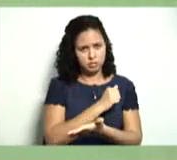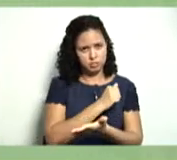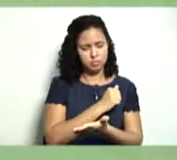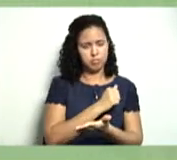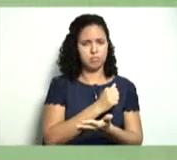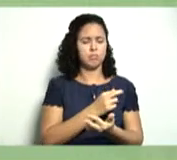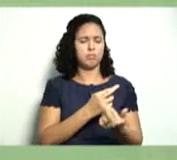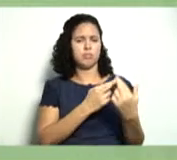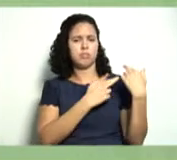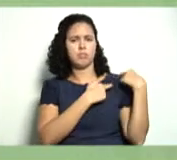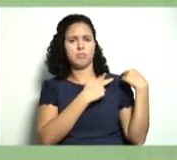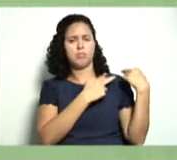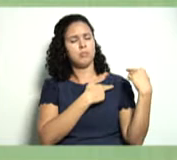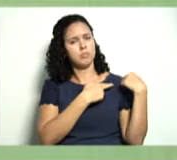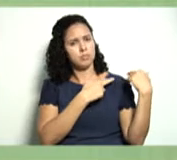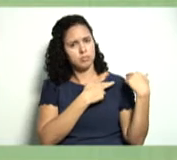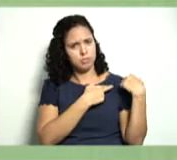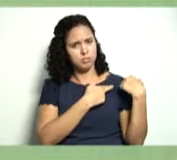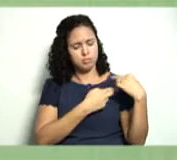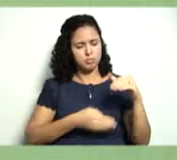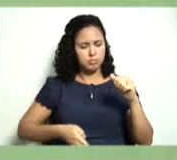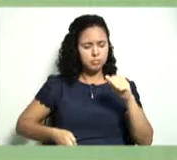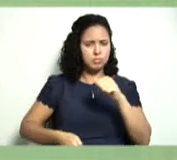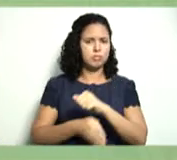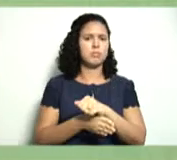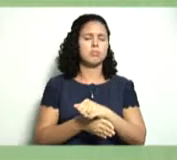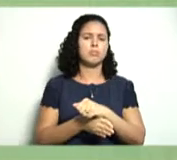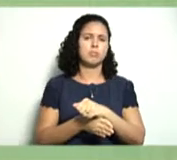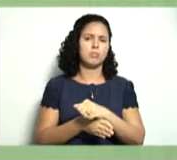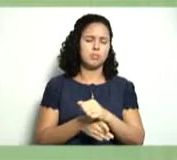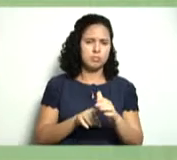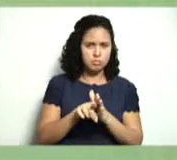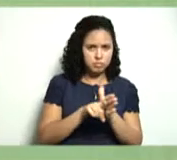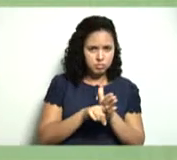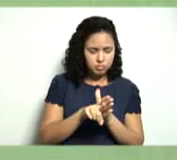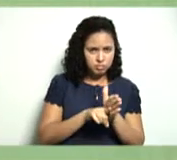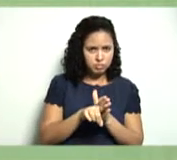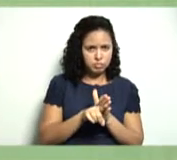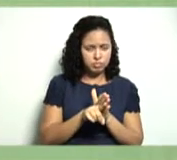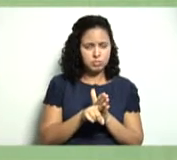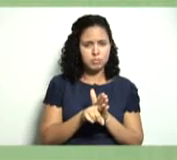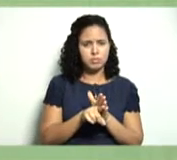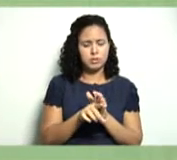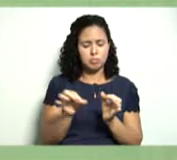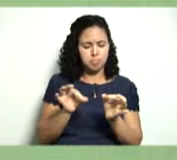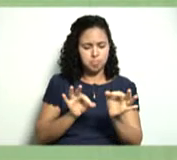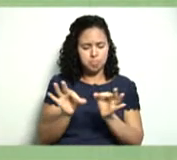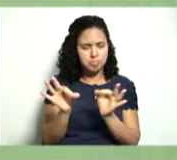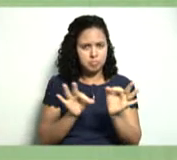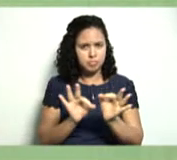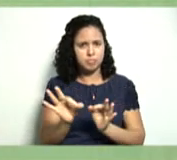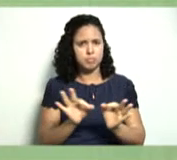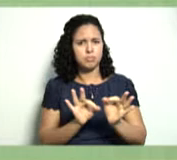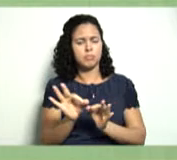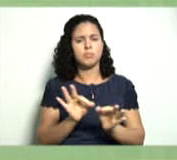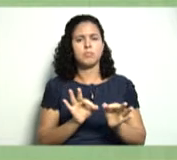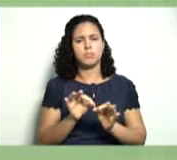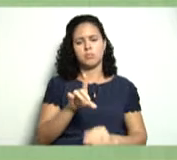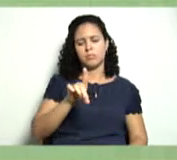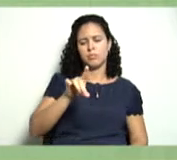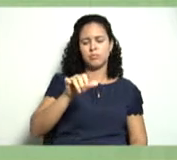responsabilidade de gerar o acesso a manipulação ea organização dos